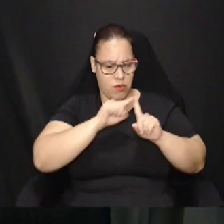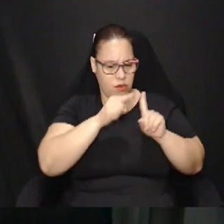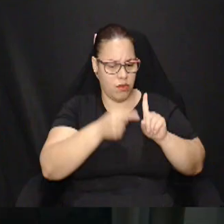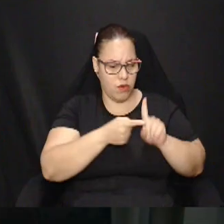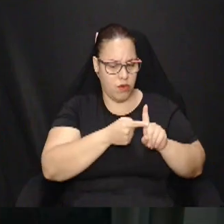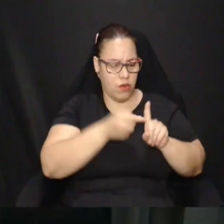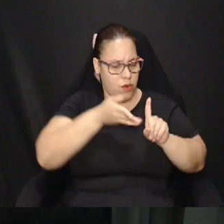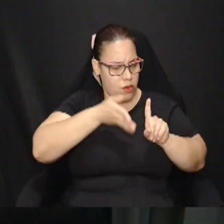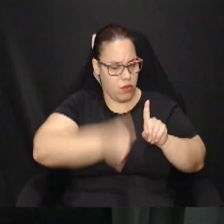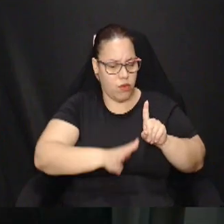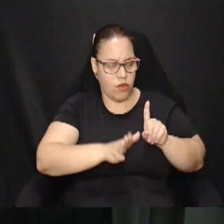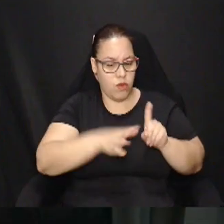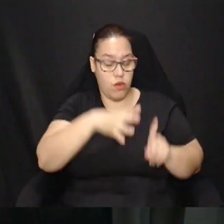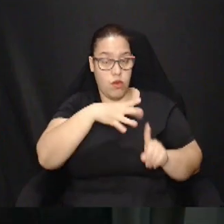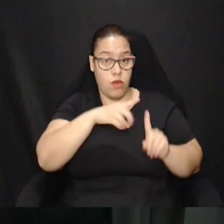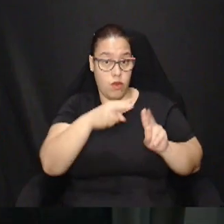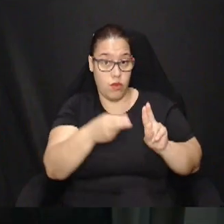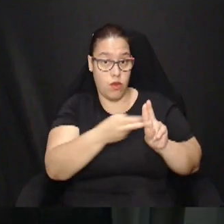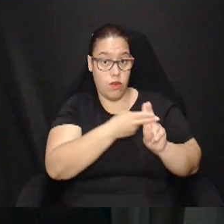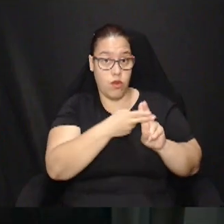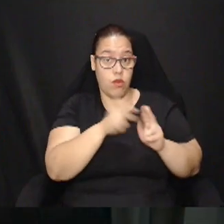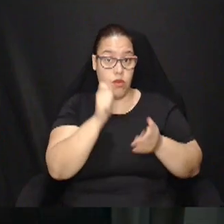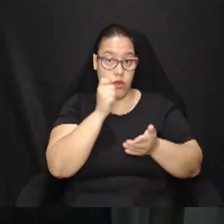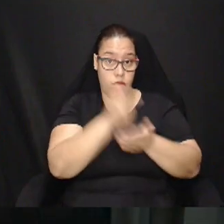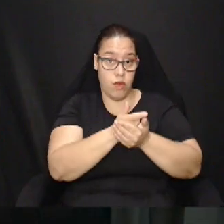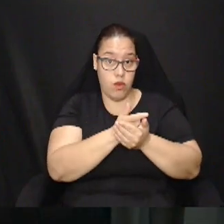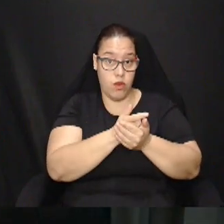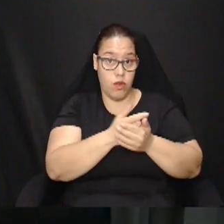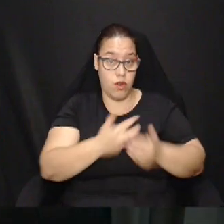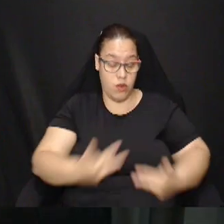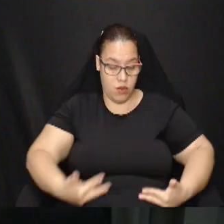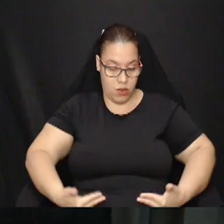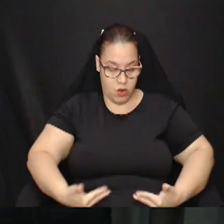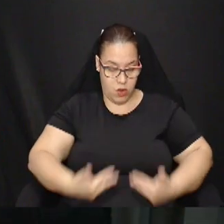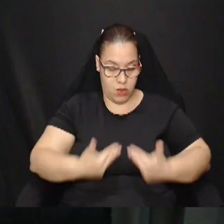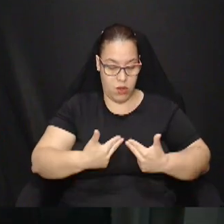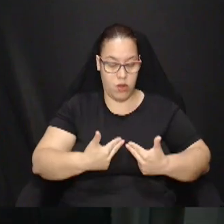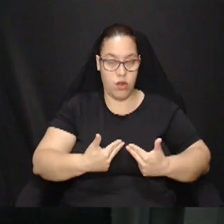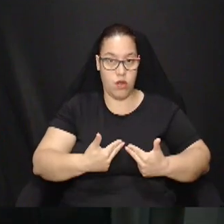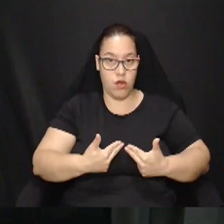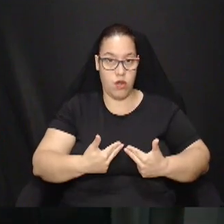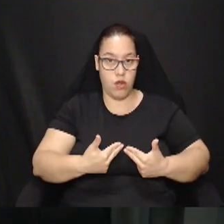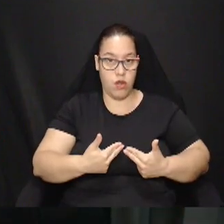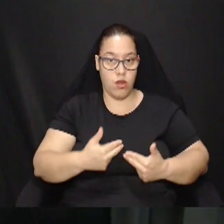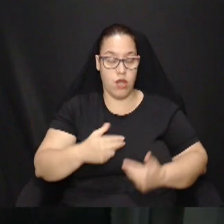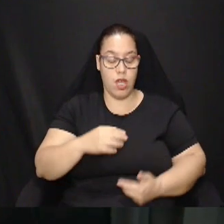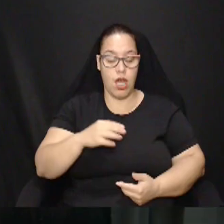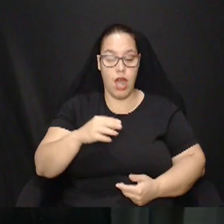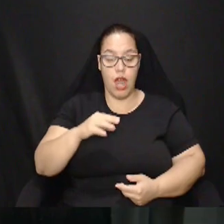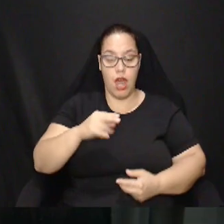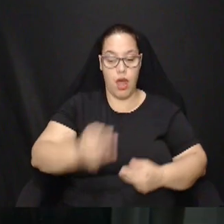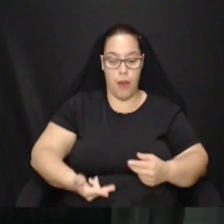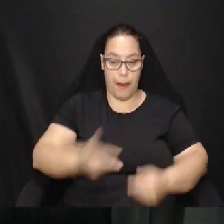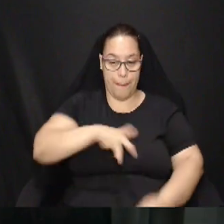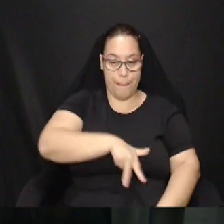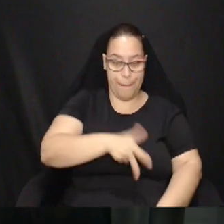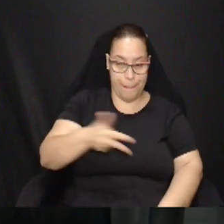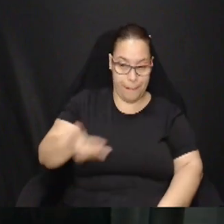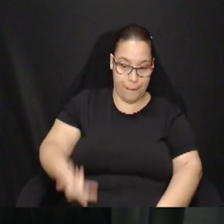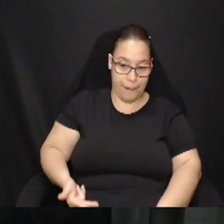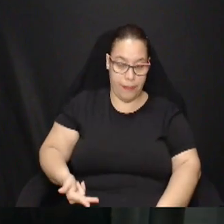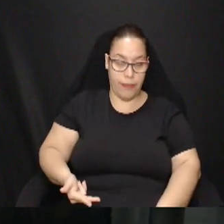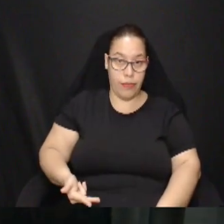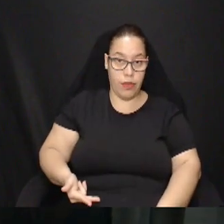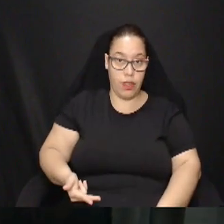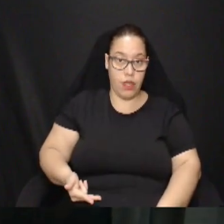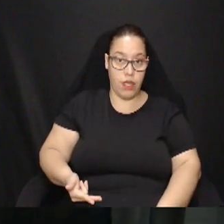SUS gostaria de pagar cirurgia bariátrica, trasplante, cirurgia de epilepsia e cirurgia